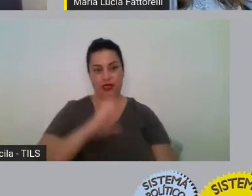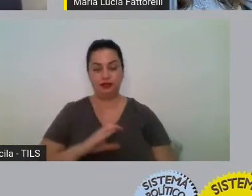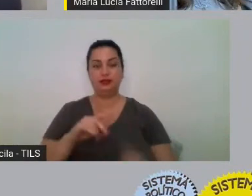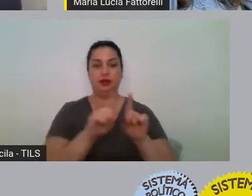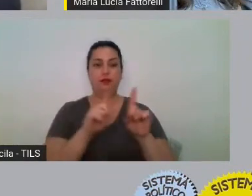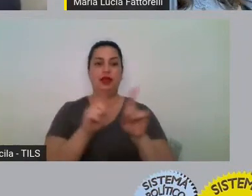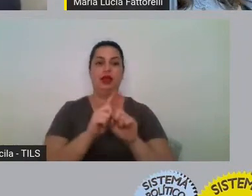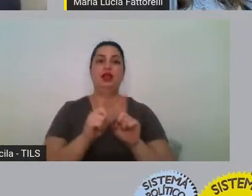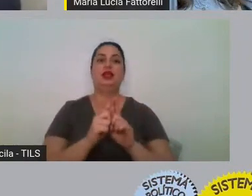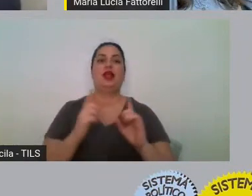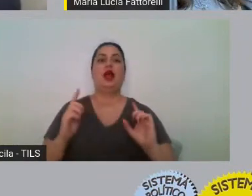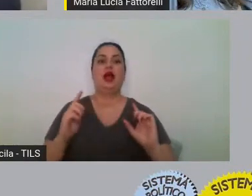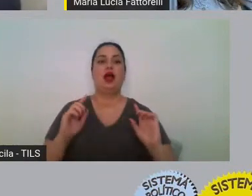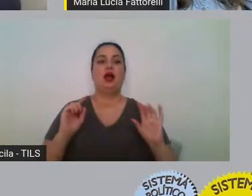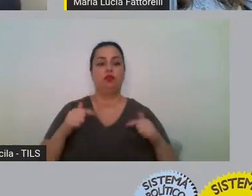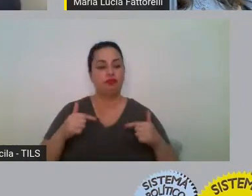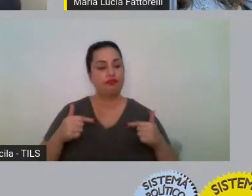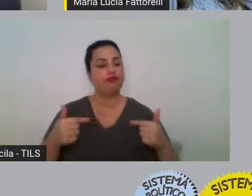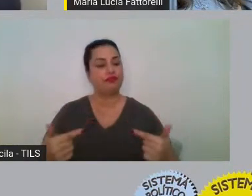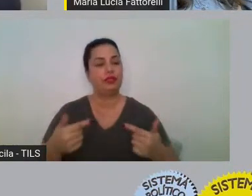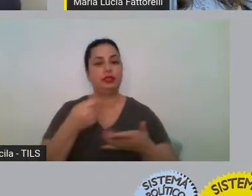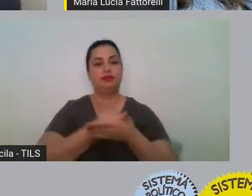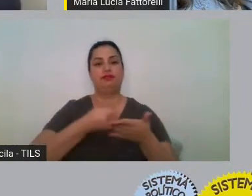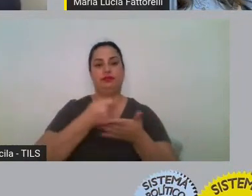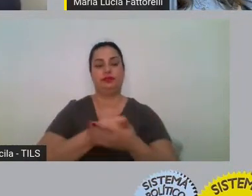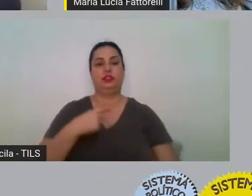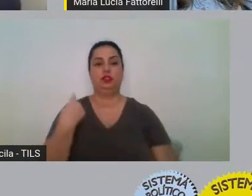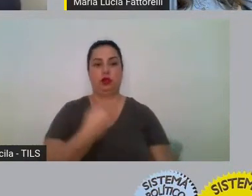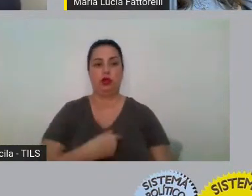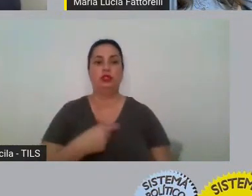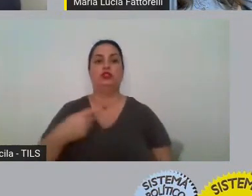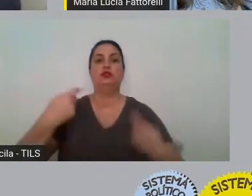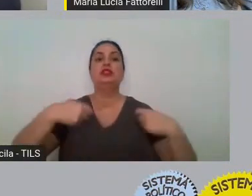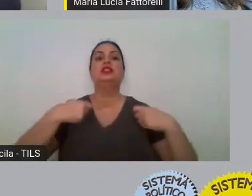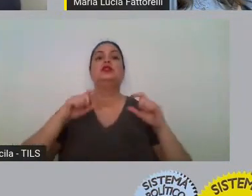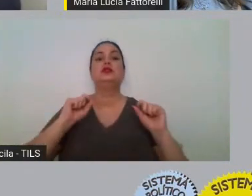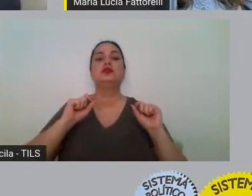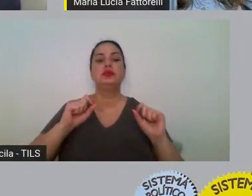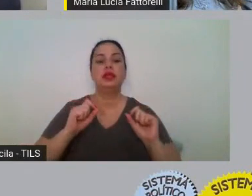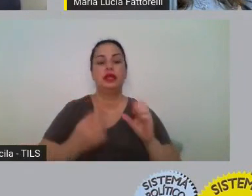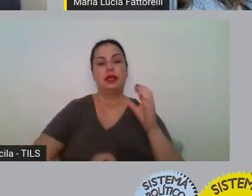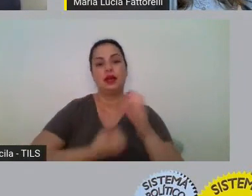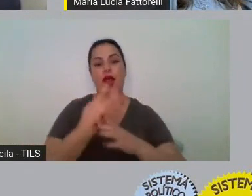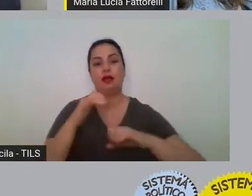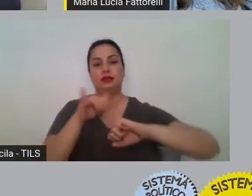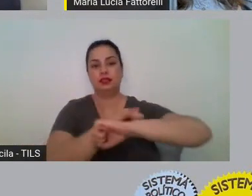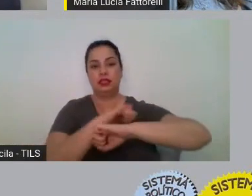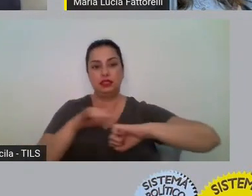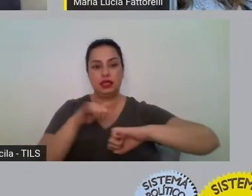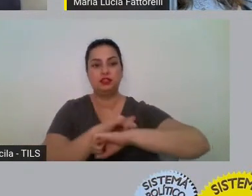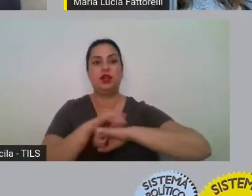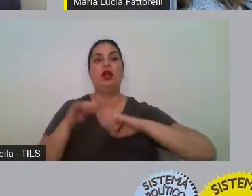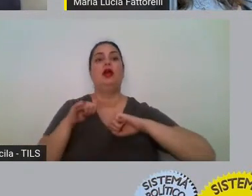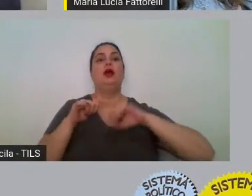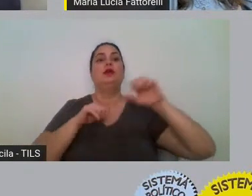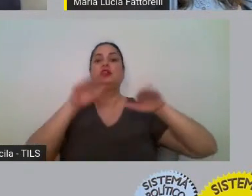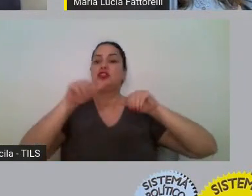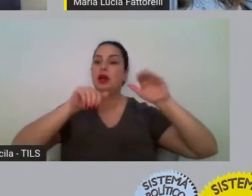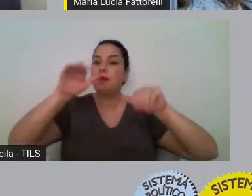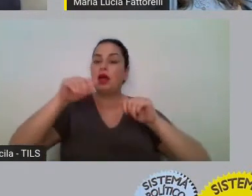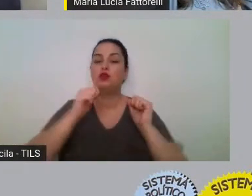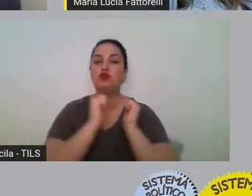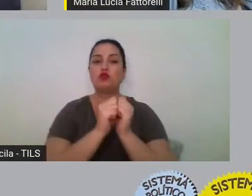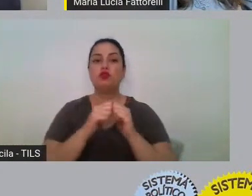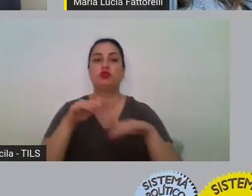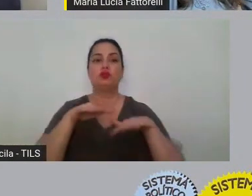principal, temos que criar uma linguagem, temos que criar mecanismos para envolver os movimentos sociais, tal como foi feito no Equador, como